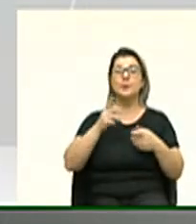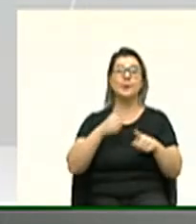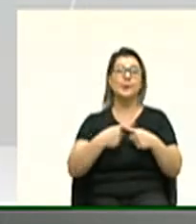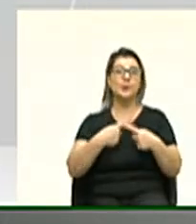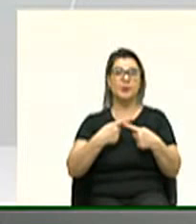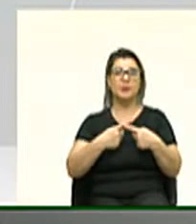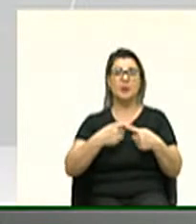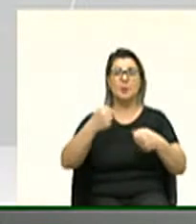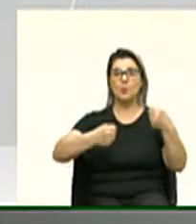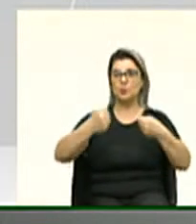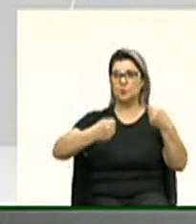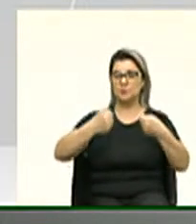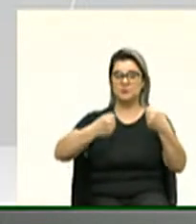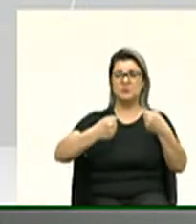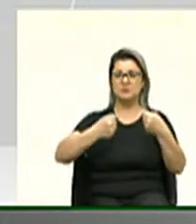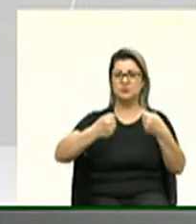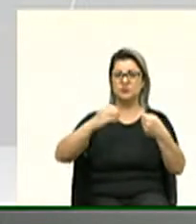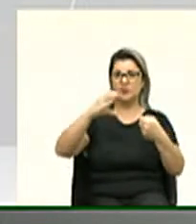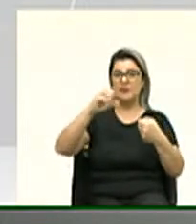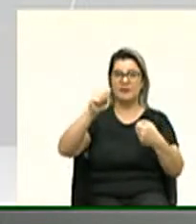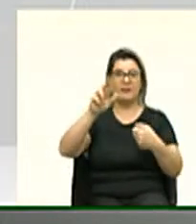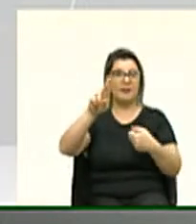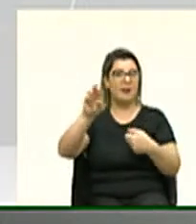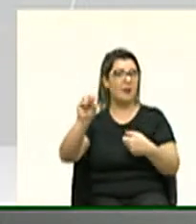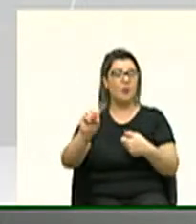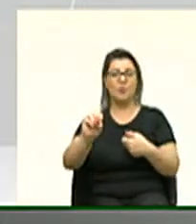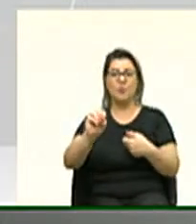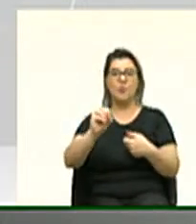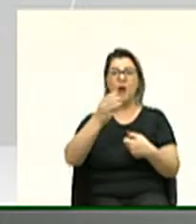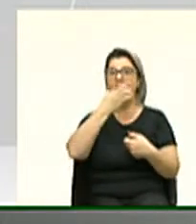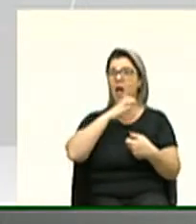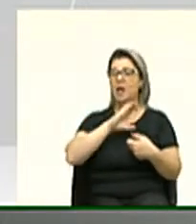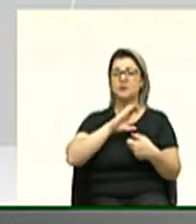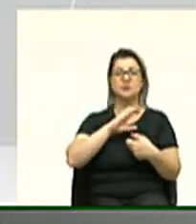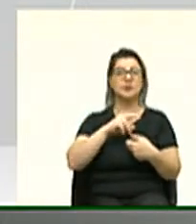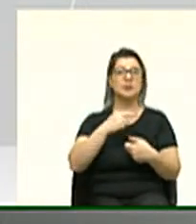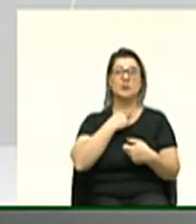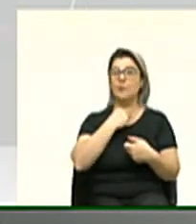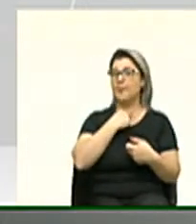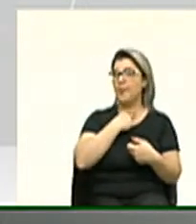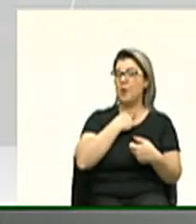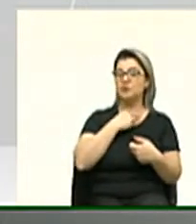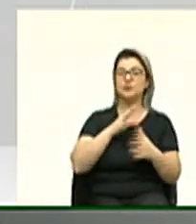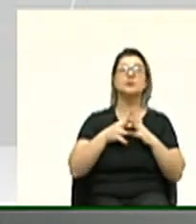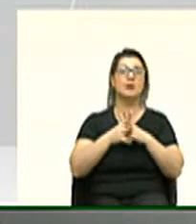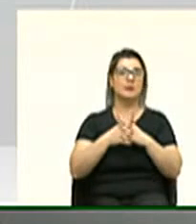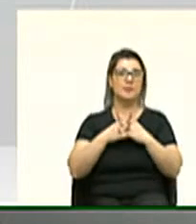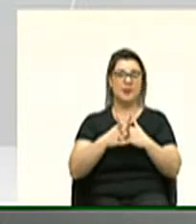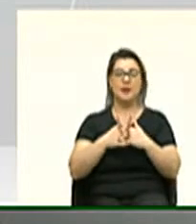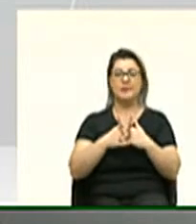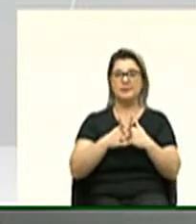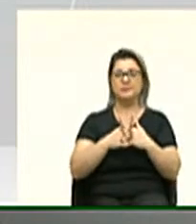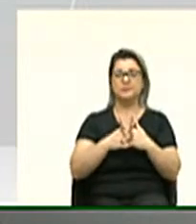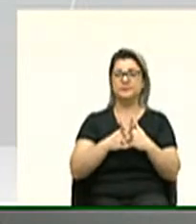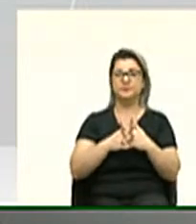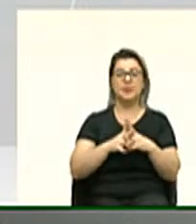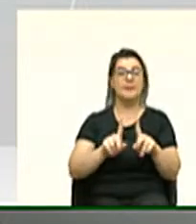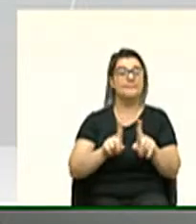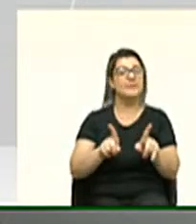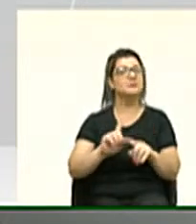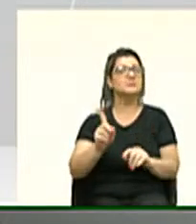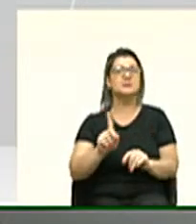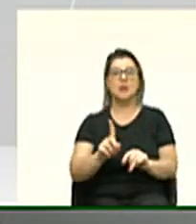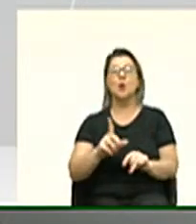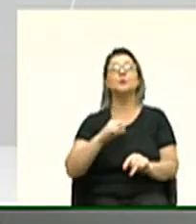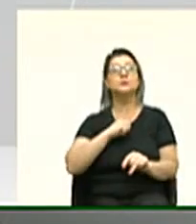ciclistas não devem, que só atrapalha. E, ao contrário, está previsto no Código de Trânsito, temos que